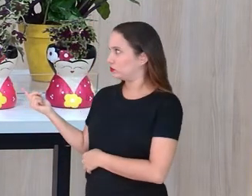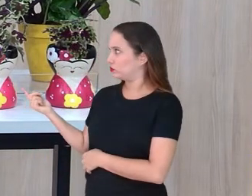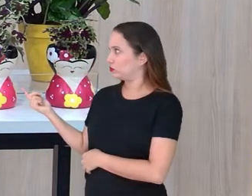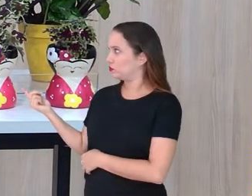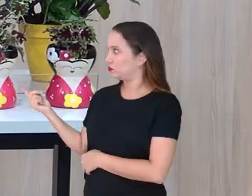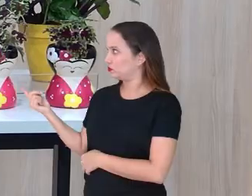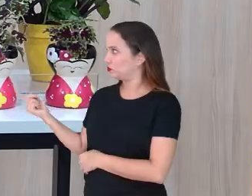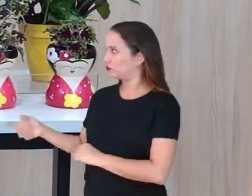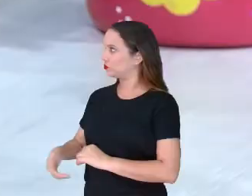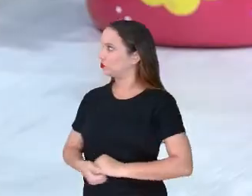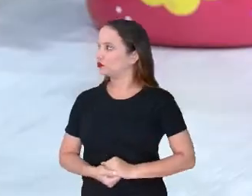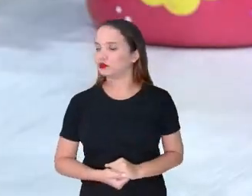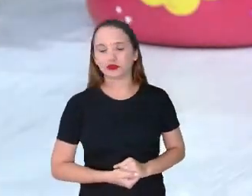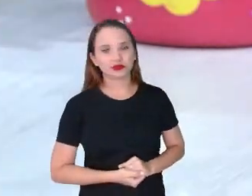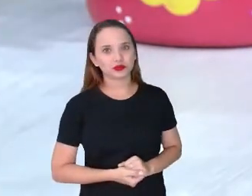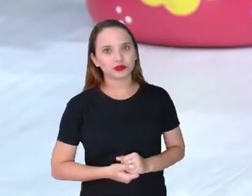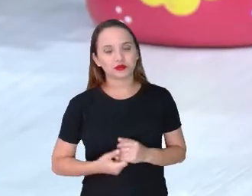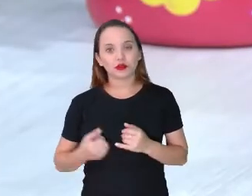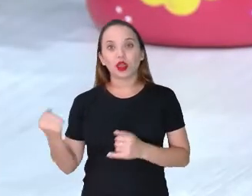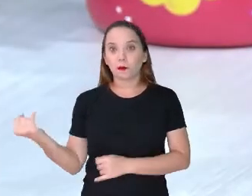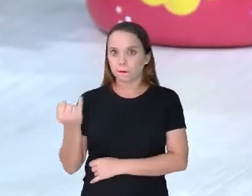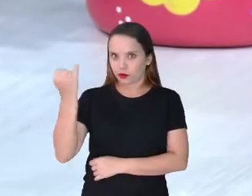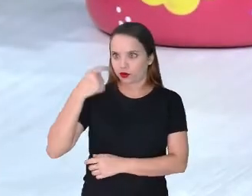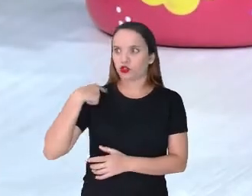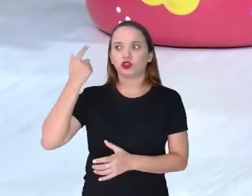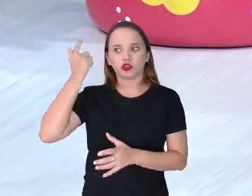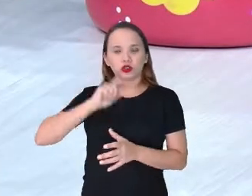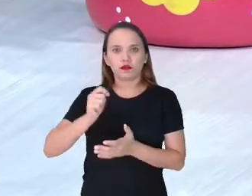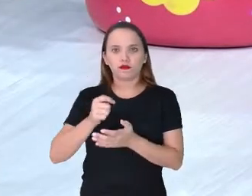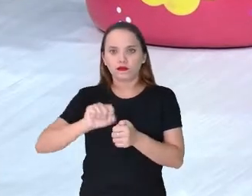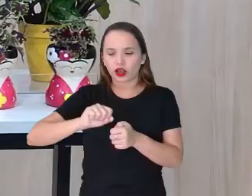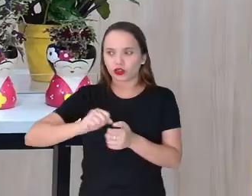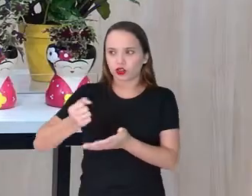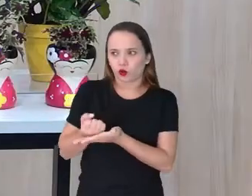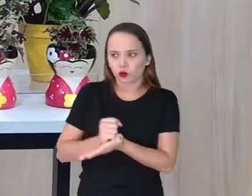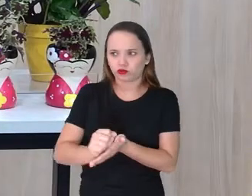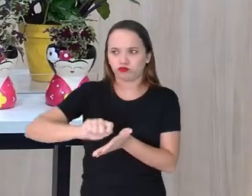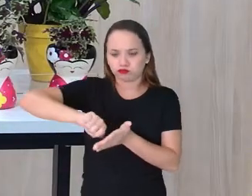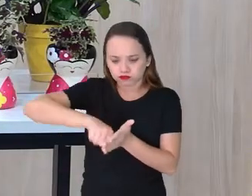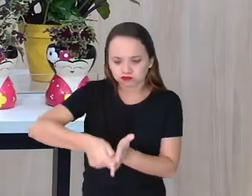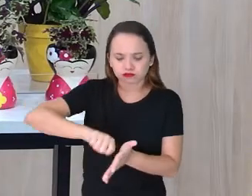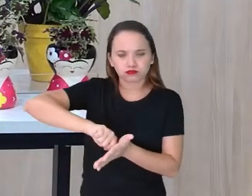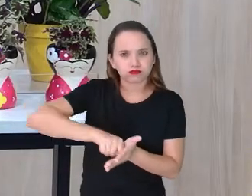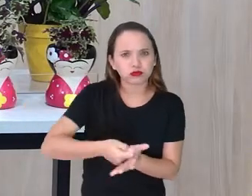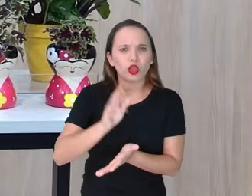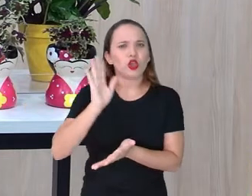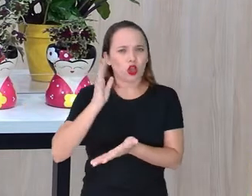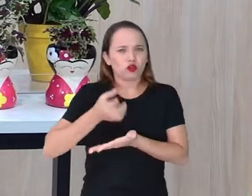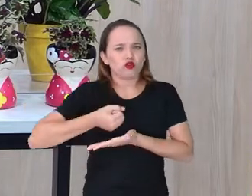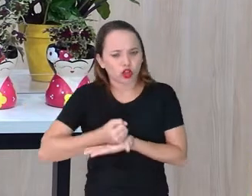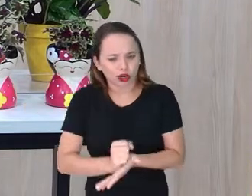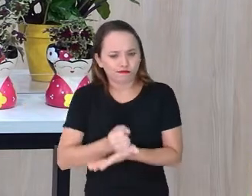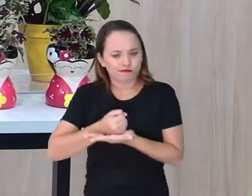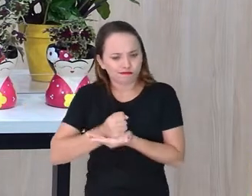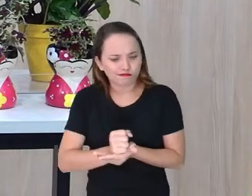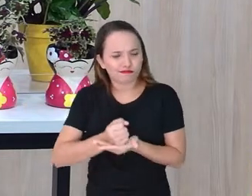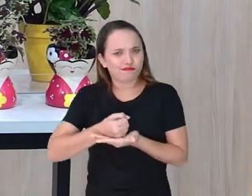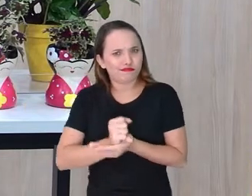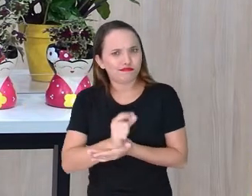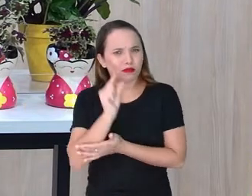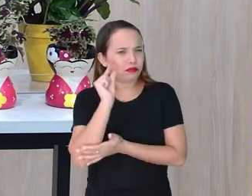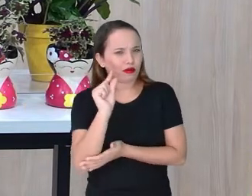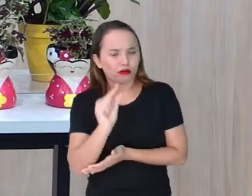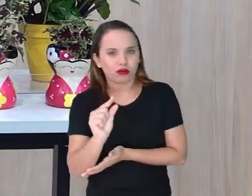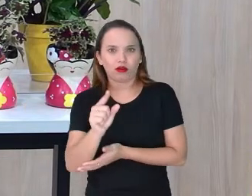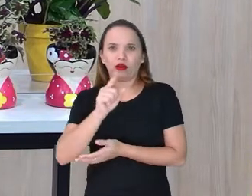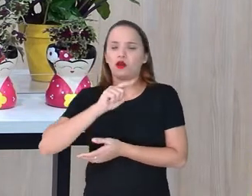aqui. É importante que a gente dê uma amassadinha. Eu já trouxe aqui mais ou menos um pouquinho amassada, olha, a